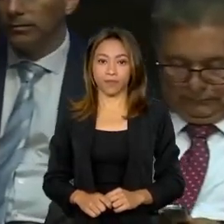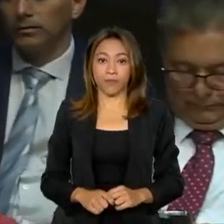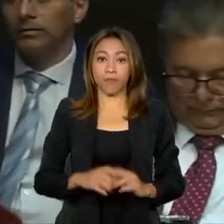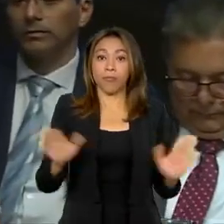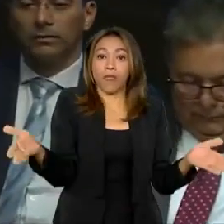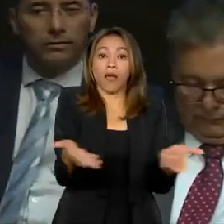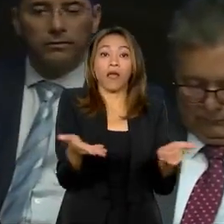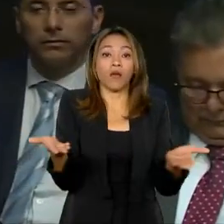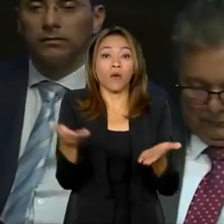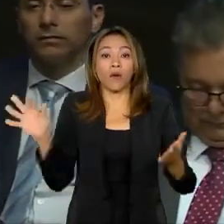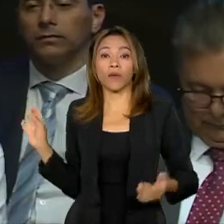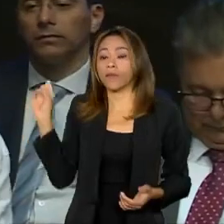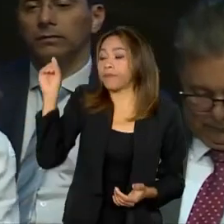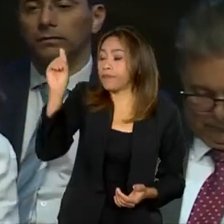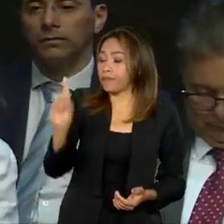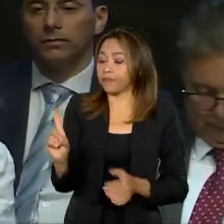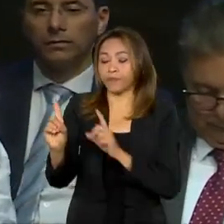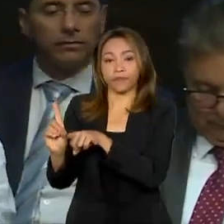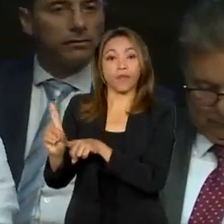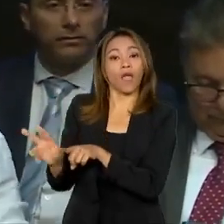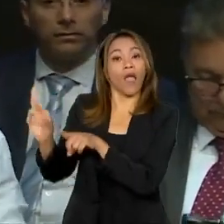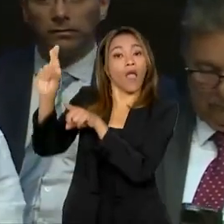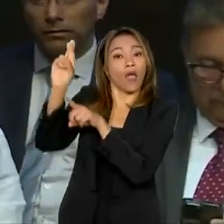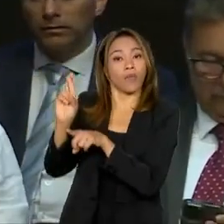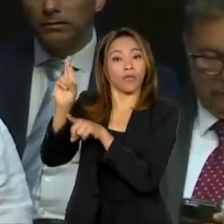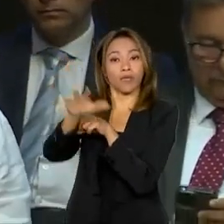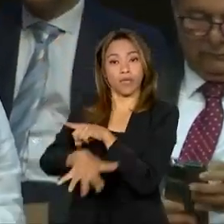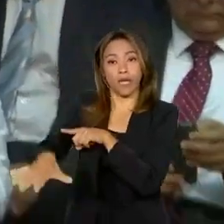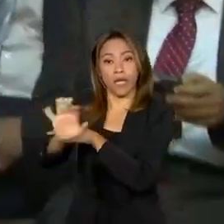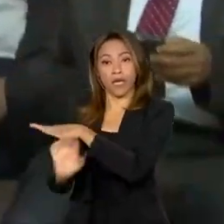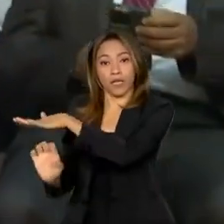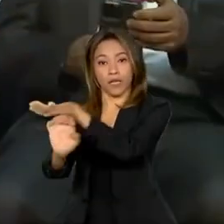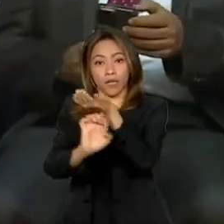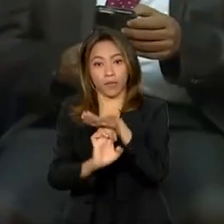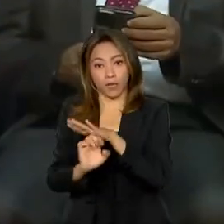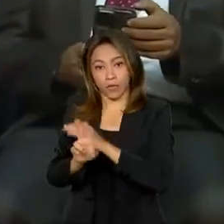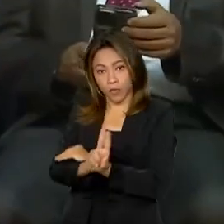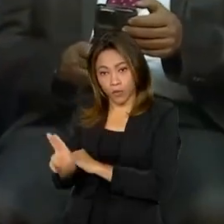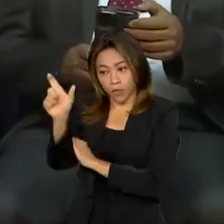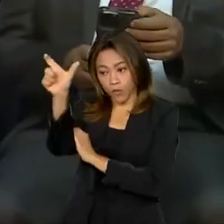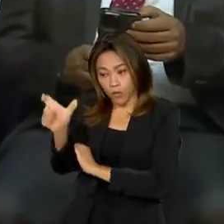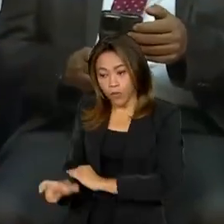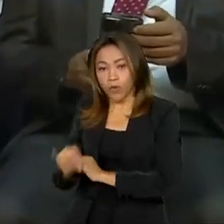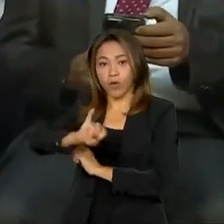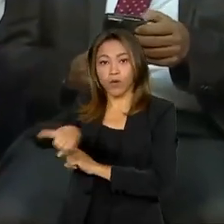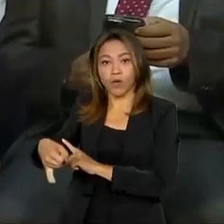Ouviremos agora o representante do setor empresarial, senhor João Barbosa de Lucena.